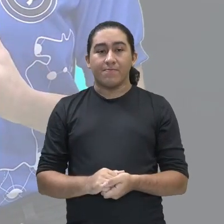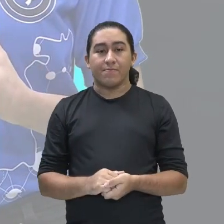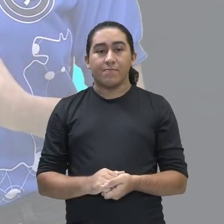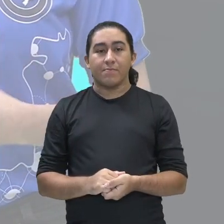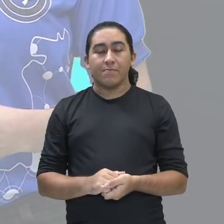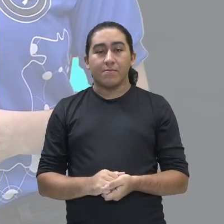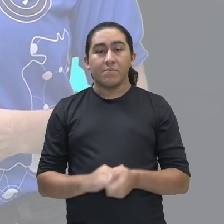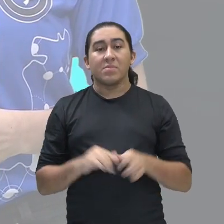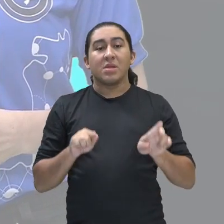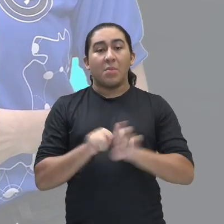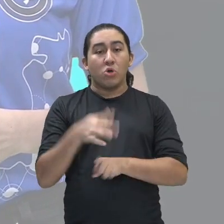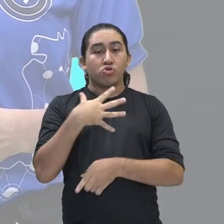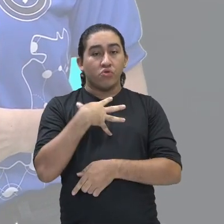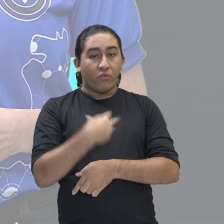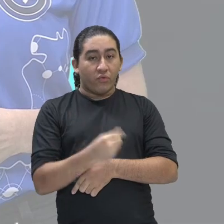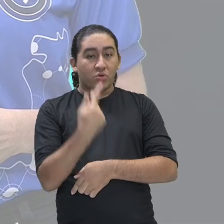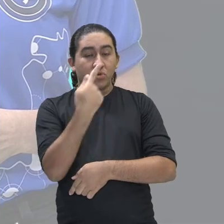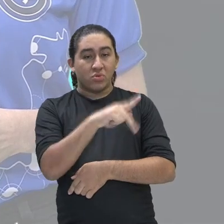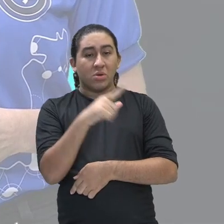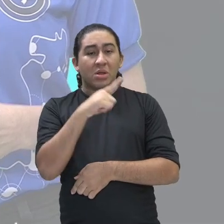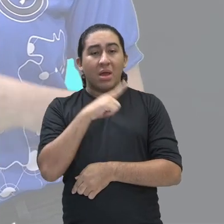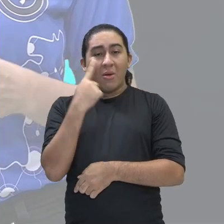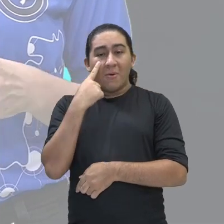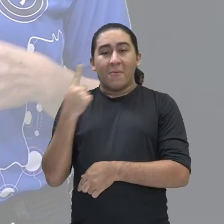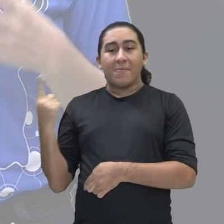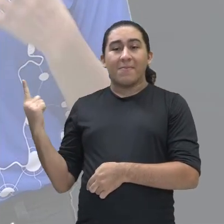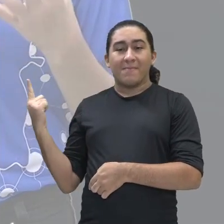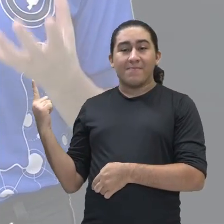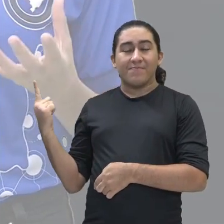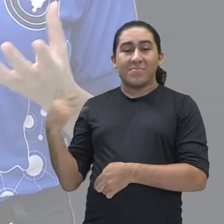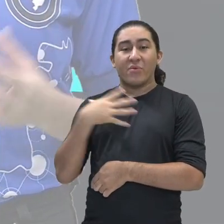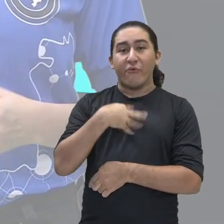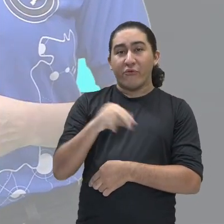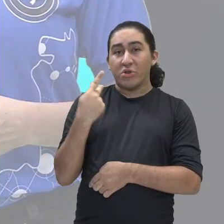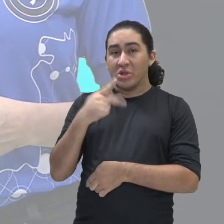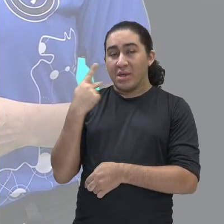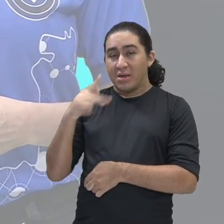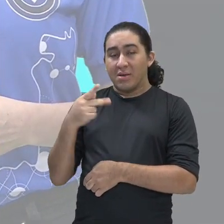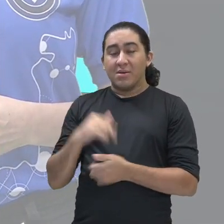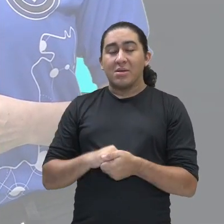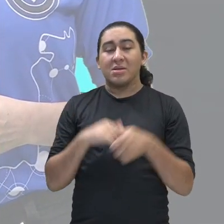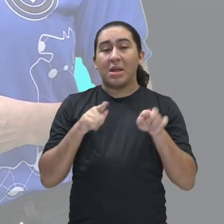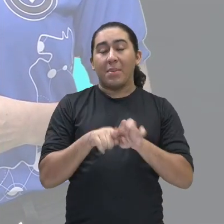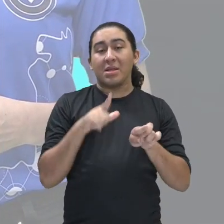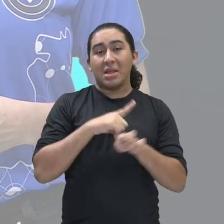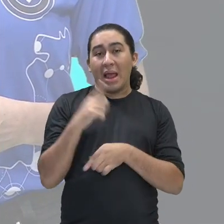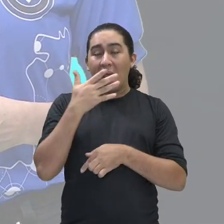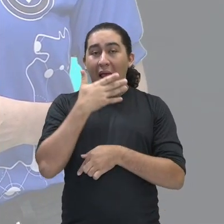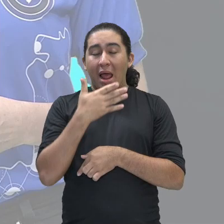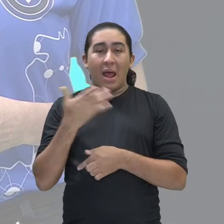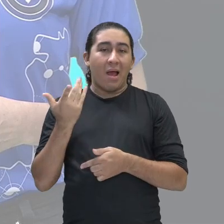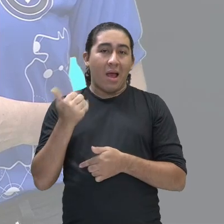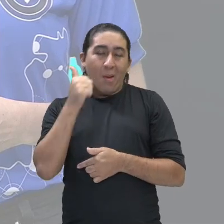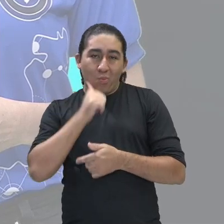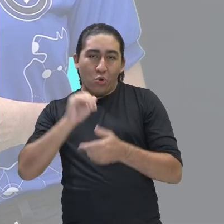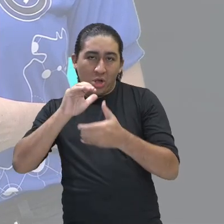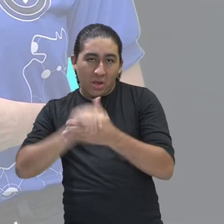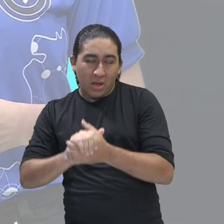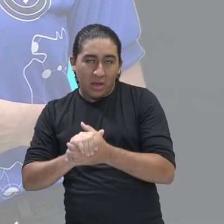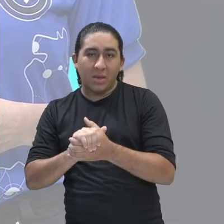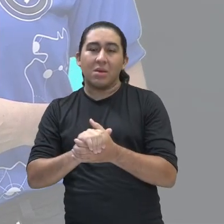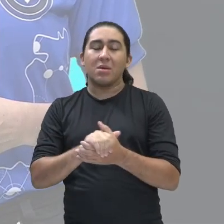filhos deles, certo? Você tem lá William, a Catherine, né? Que é a esposa dele. Então, o filho também, né, de Charles e da